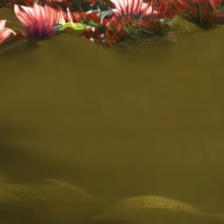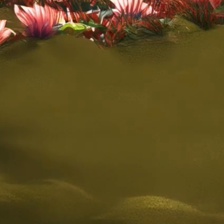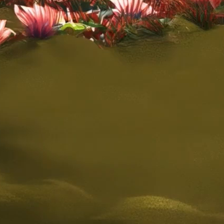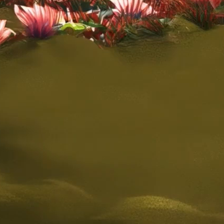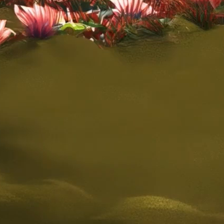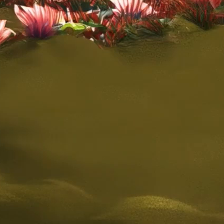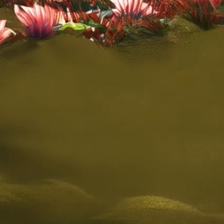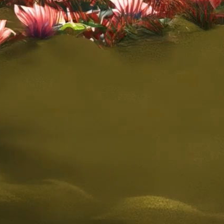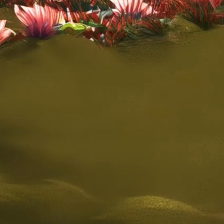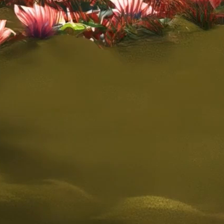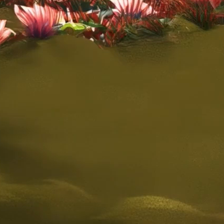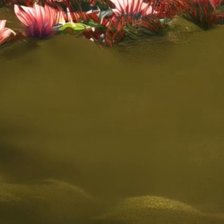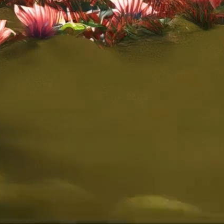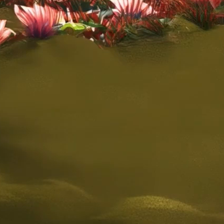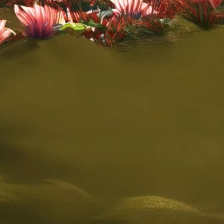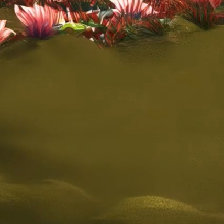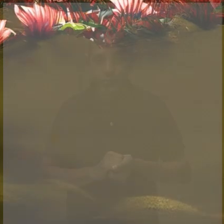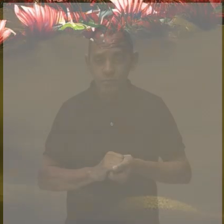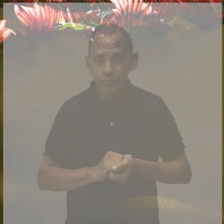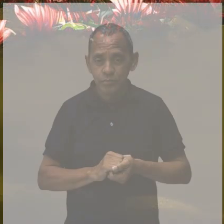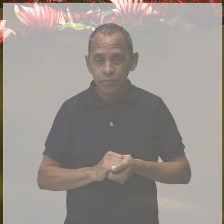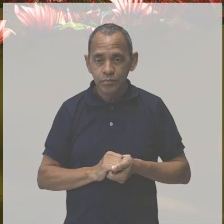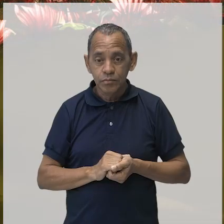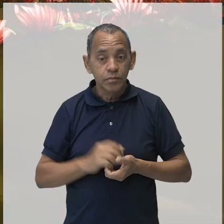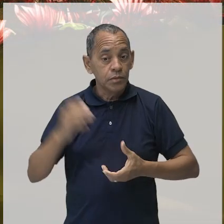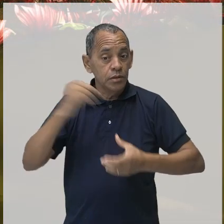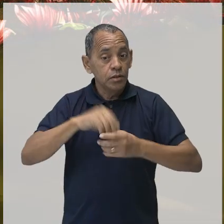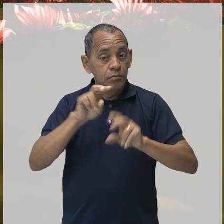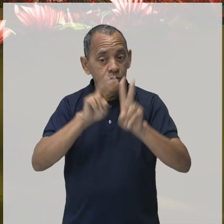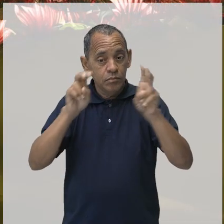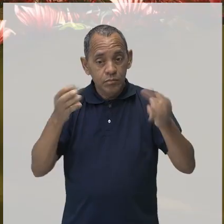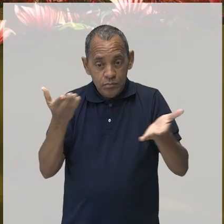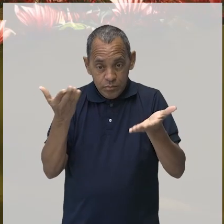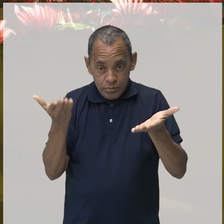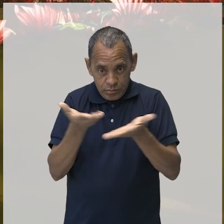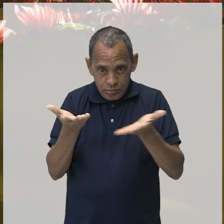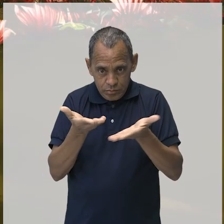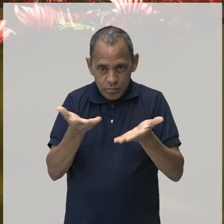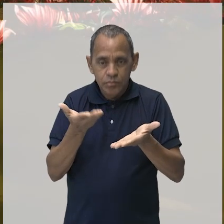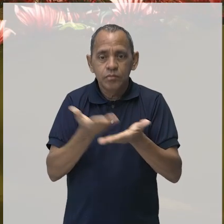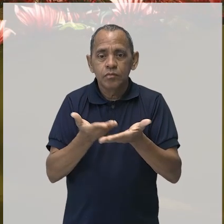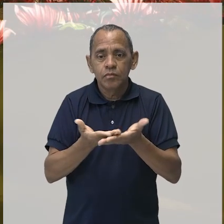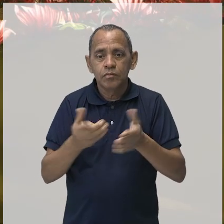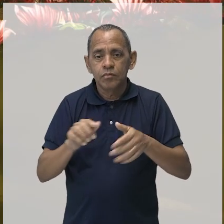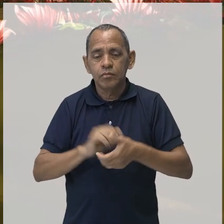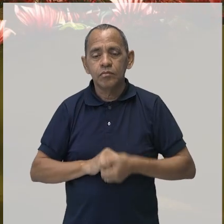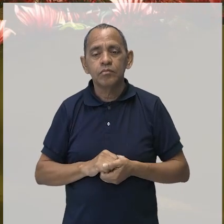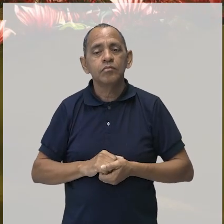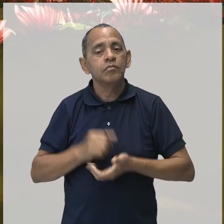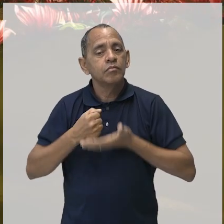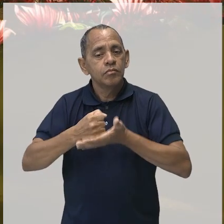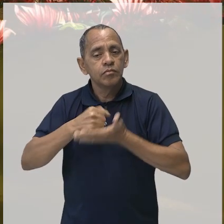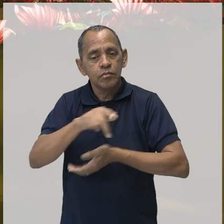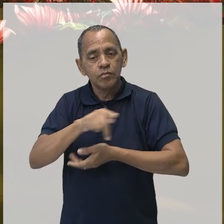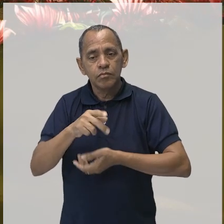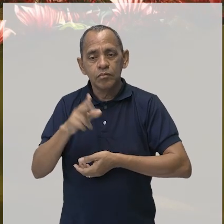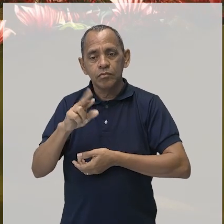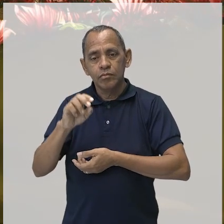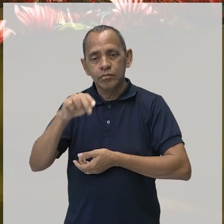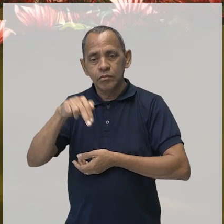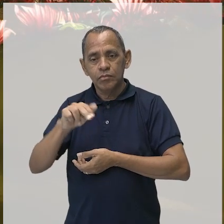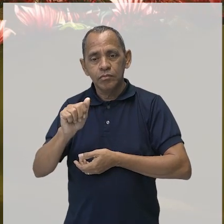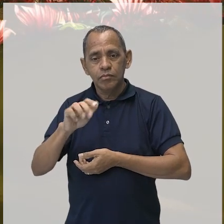Olá, alunos do 9º ano. Dentro do tema de nossa aula, para ajudar o professor Renato, vou contar